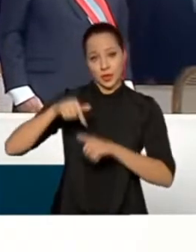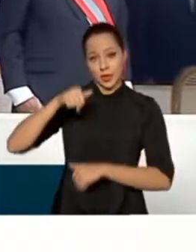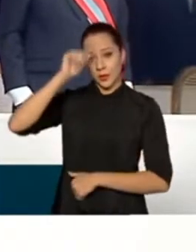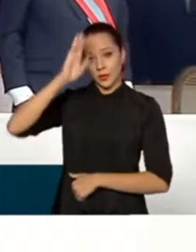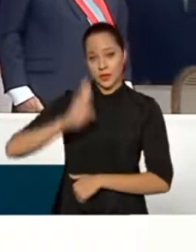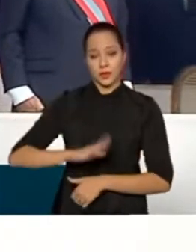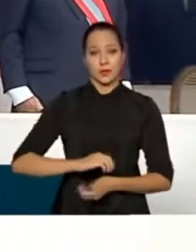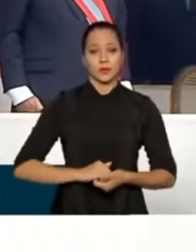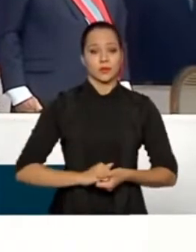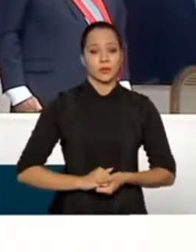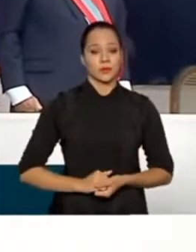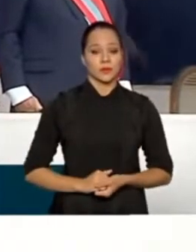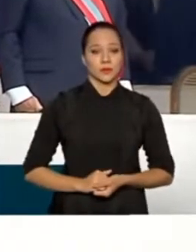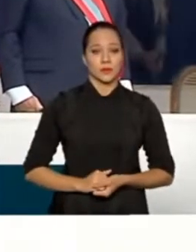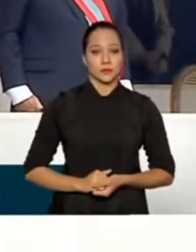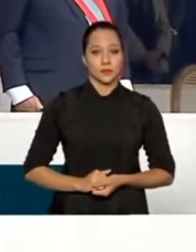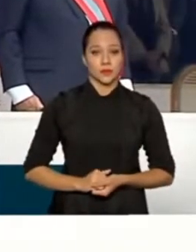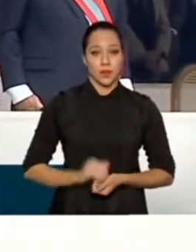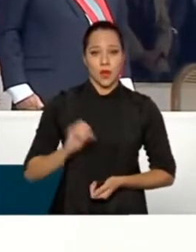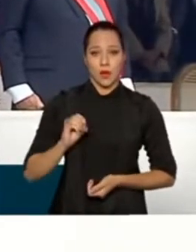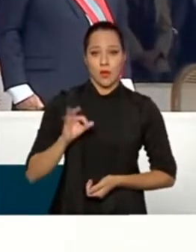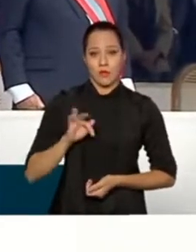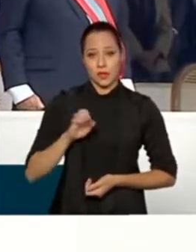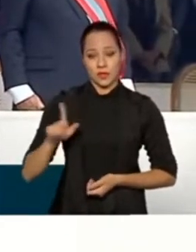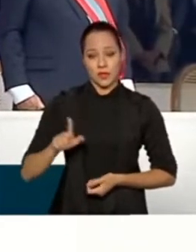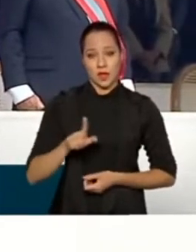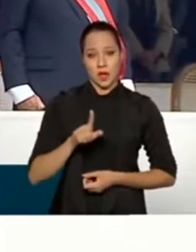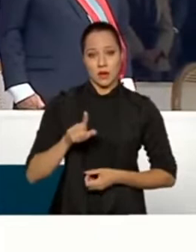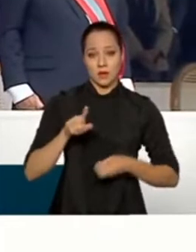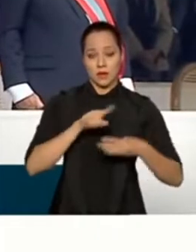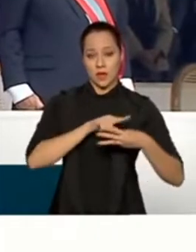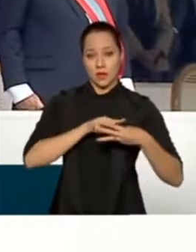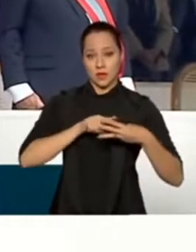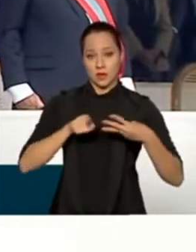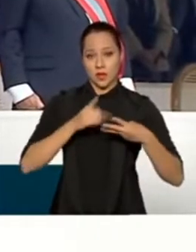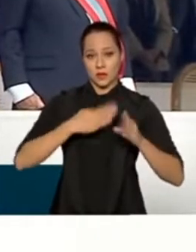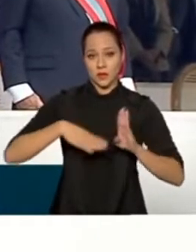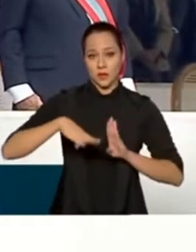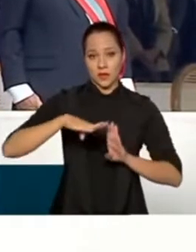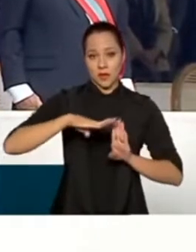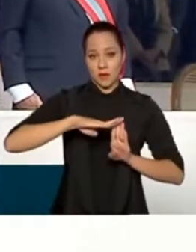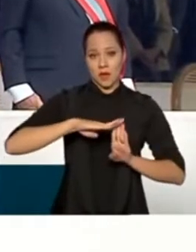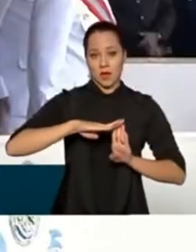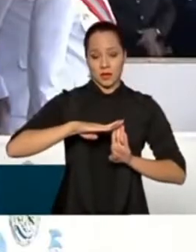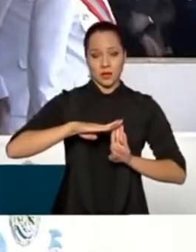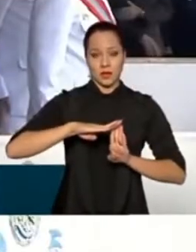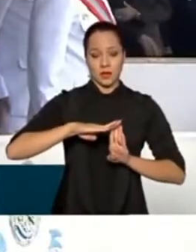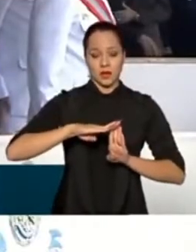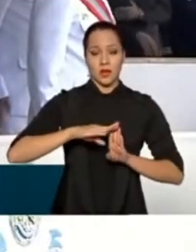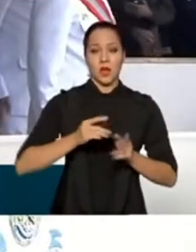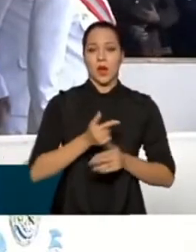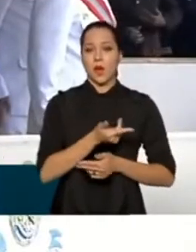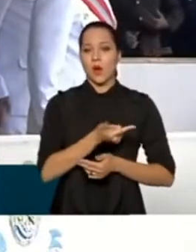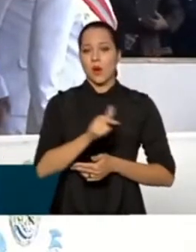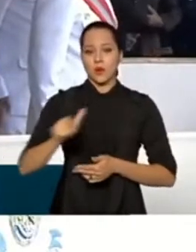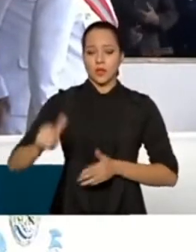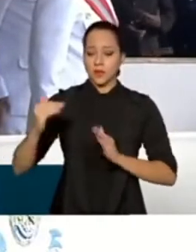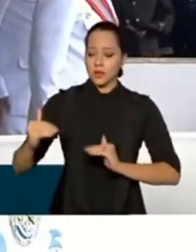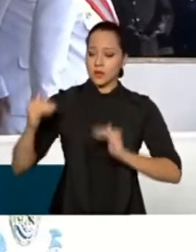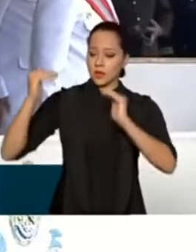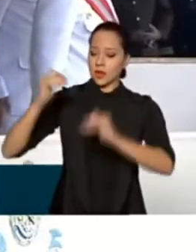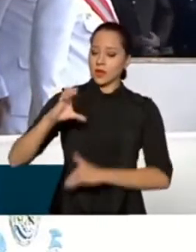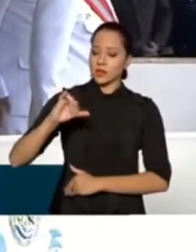Brasil, oficiais generais das três Forças Armadas, adidos militares, demais autoridades